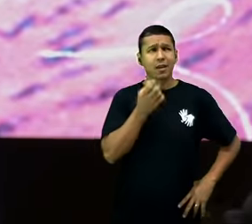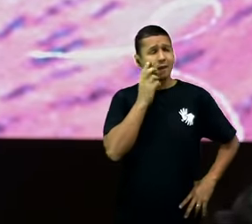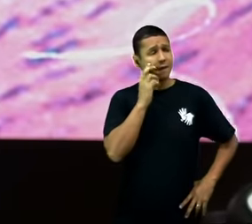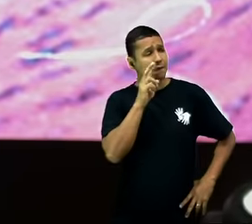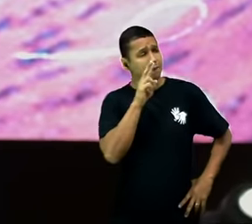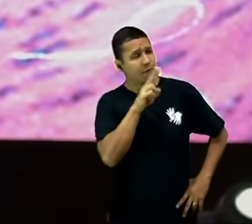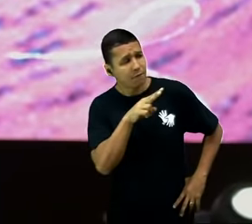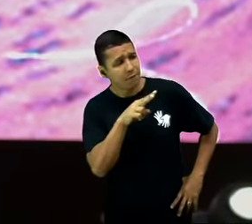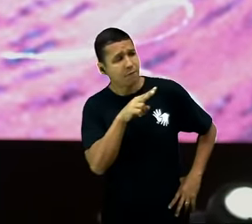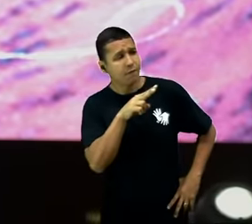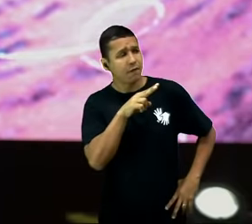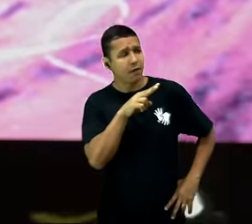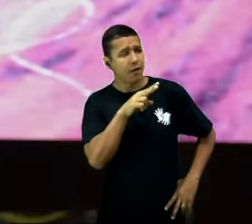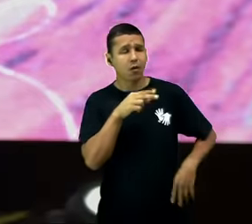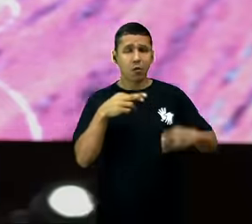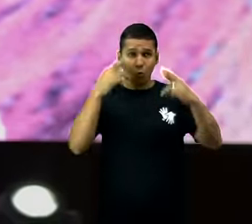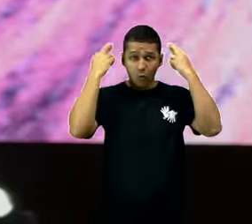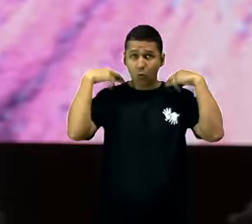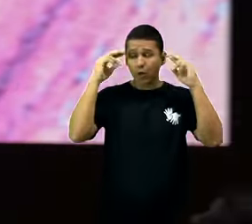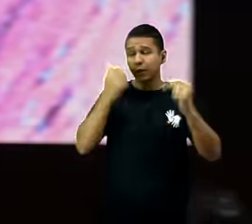depois colocar o Isaac no altar.